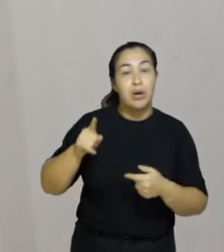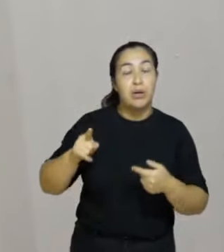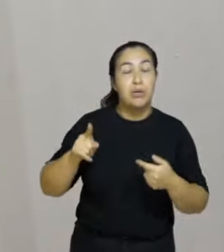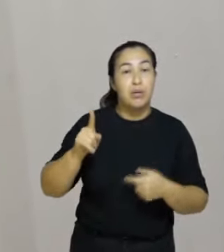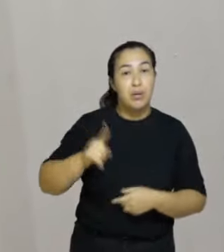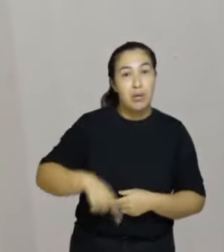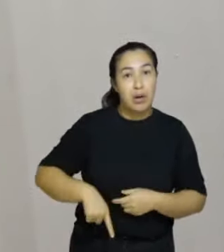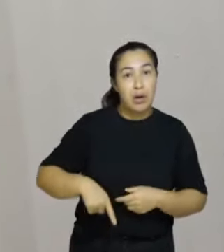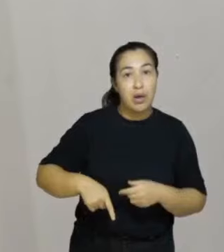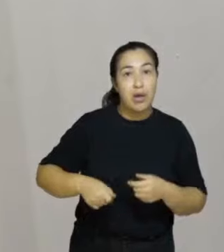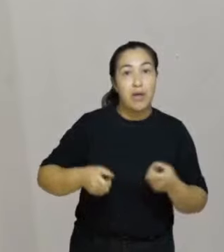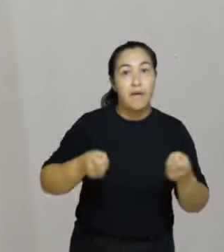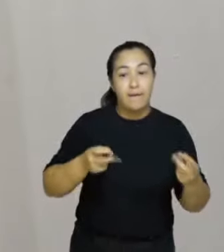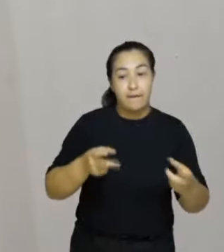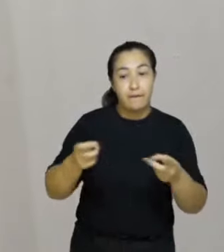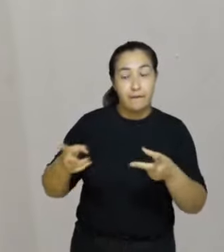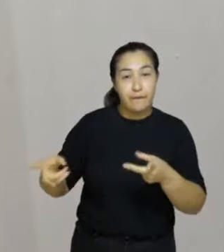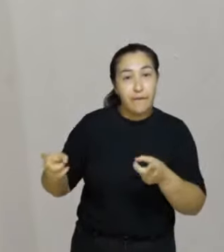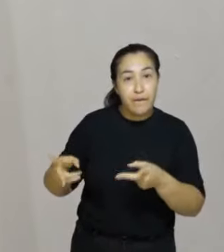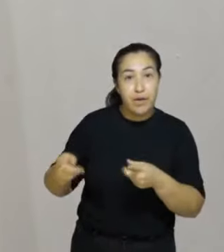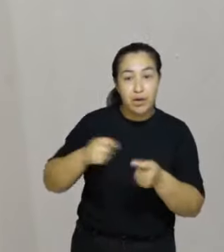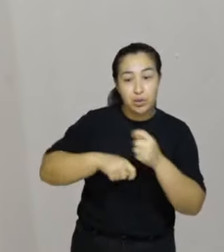da capital, o PCC.